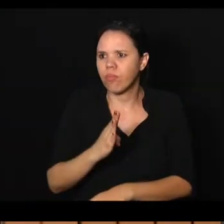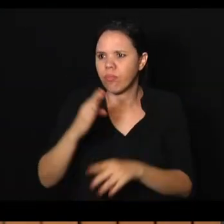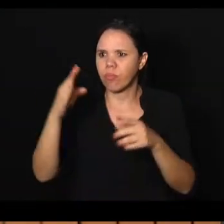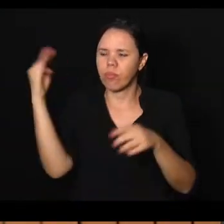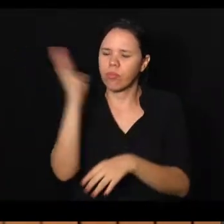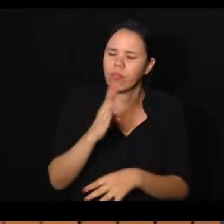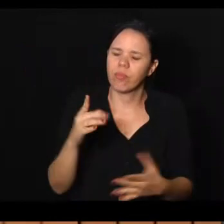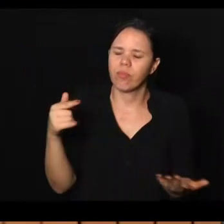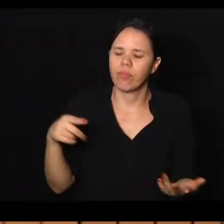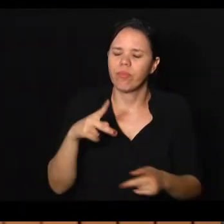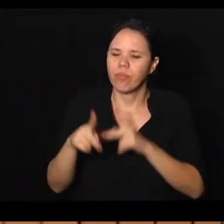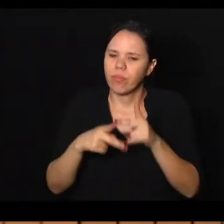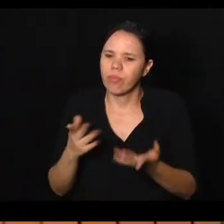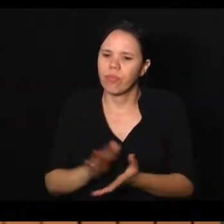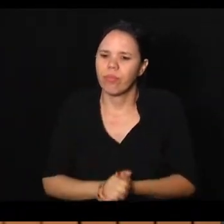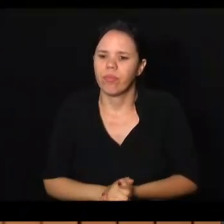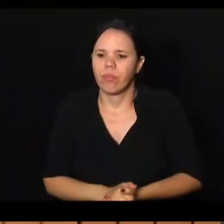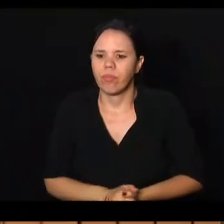Senhores,